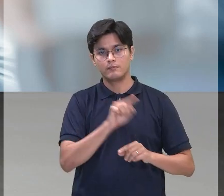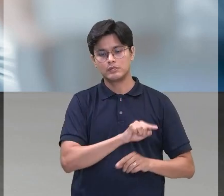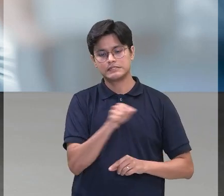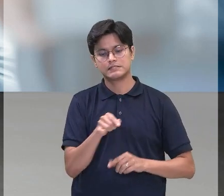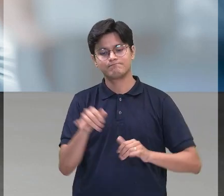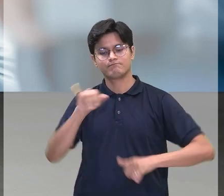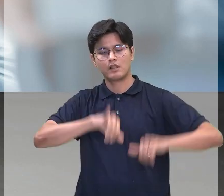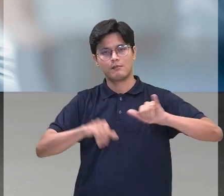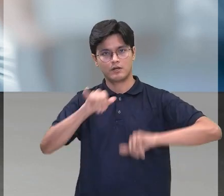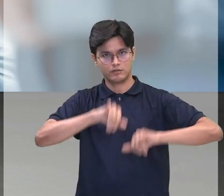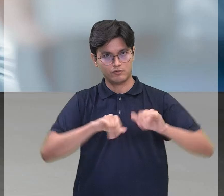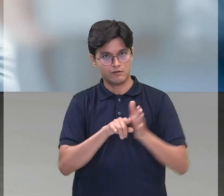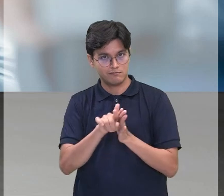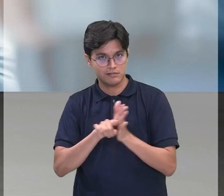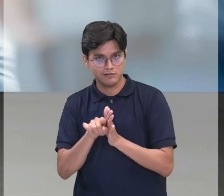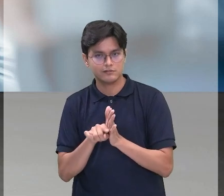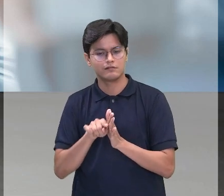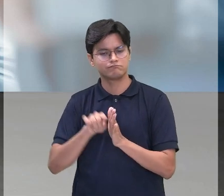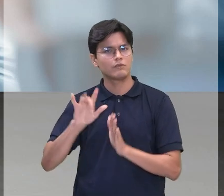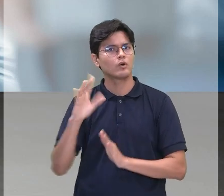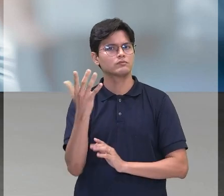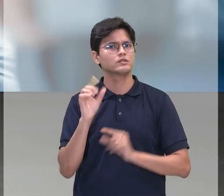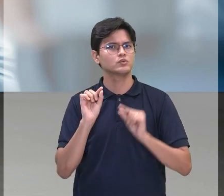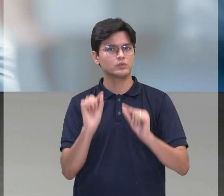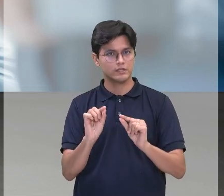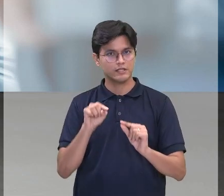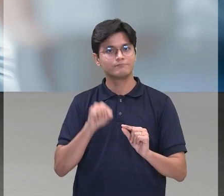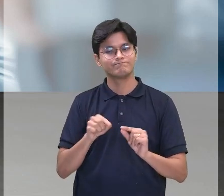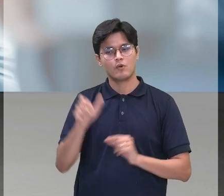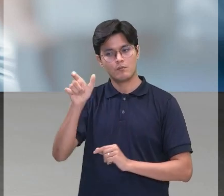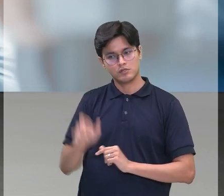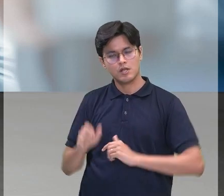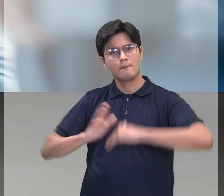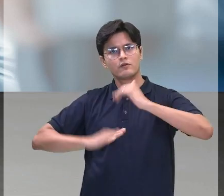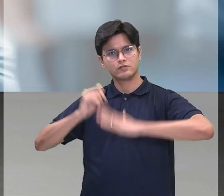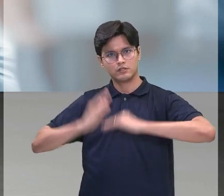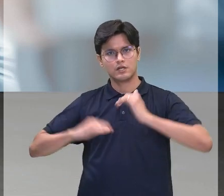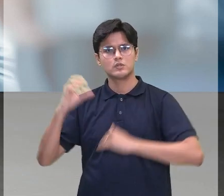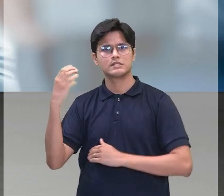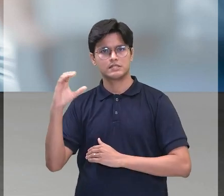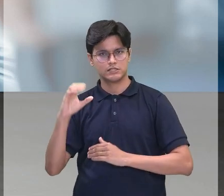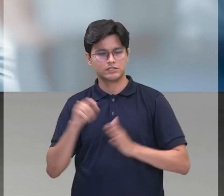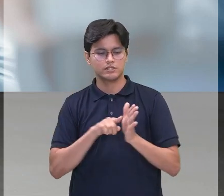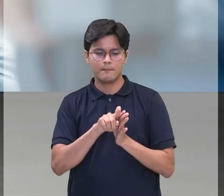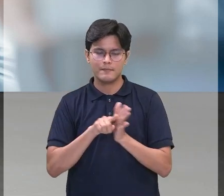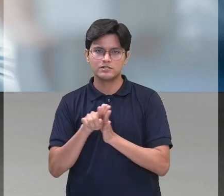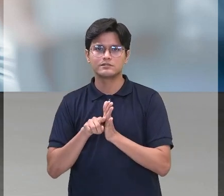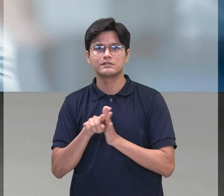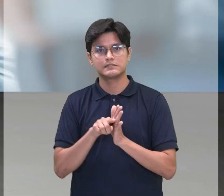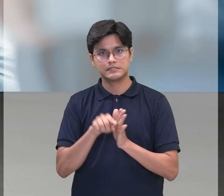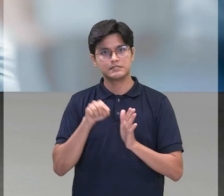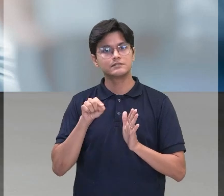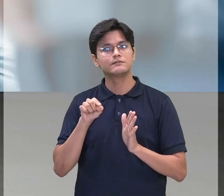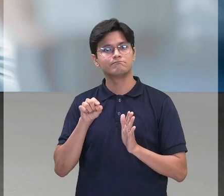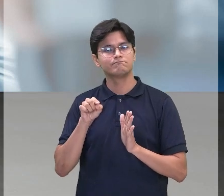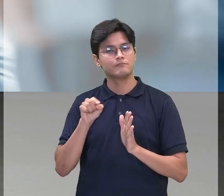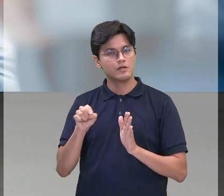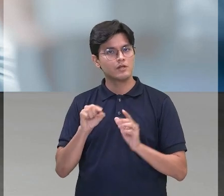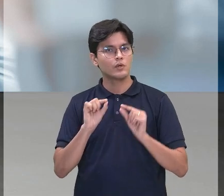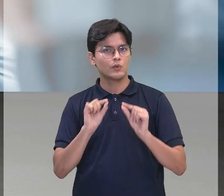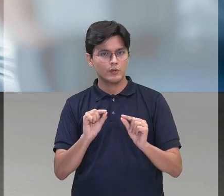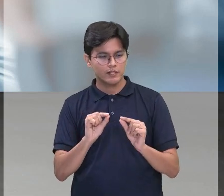E lá no laboratório, o que acontece? O pesquisador, o cientista, né, a pessoa que está trabalhando ali no laboratório, ele